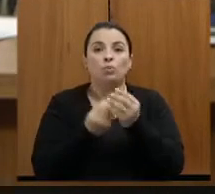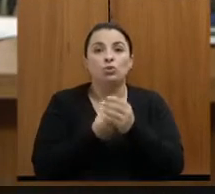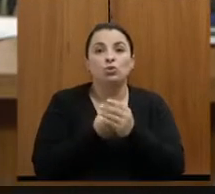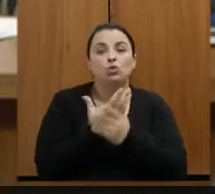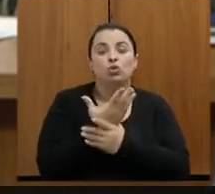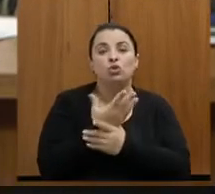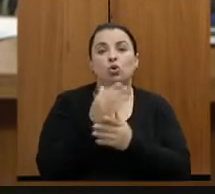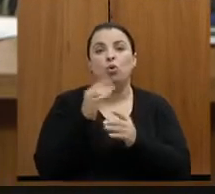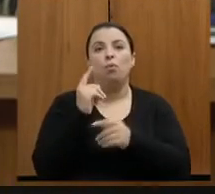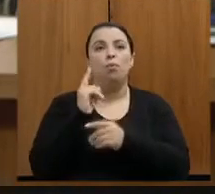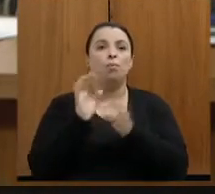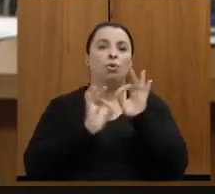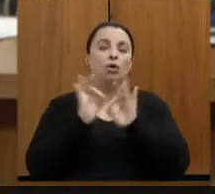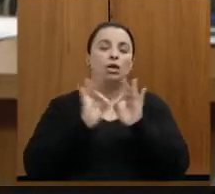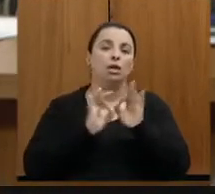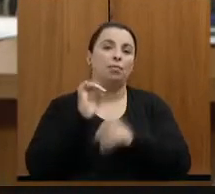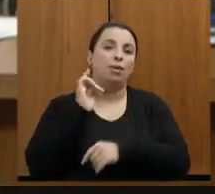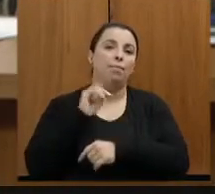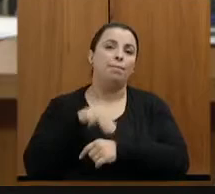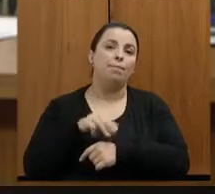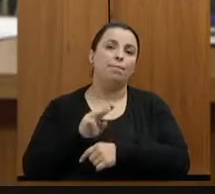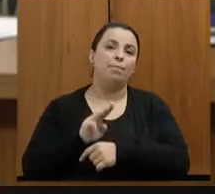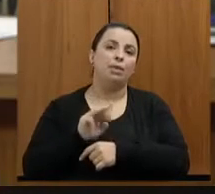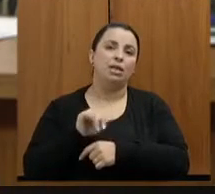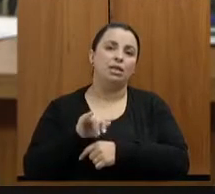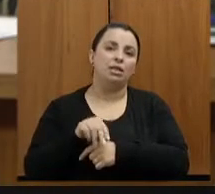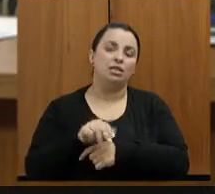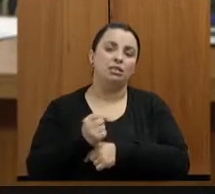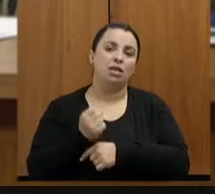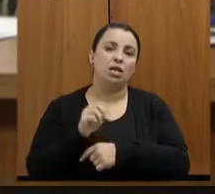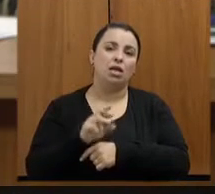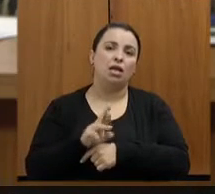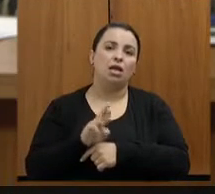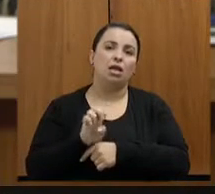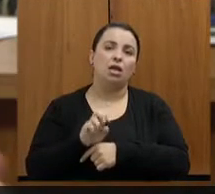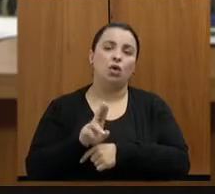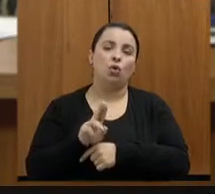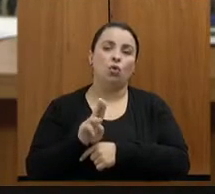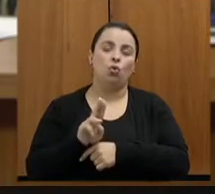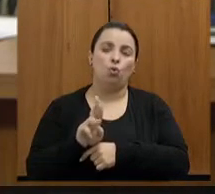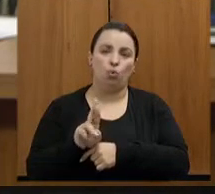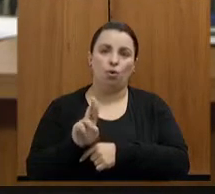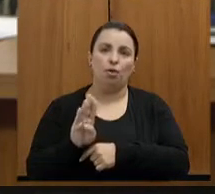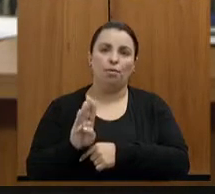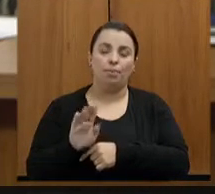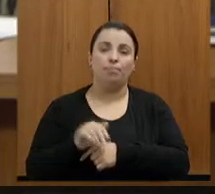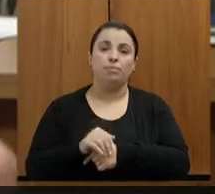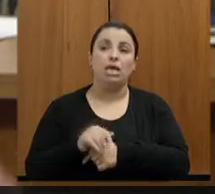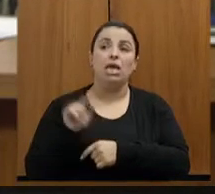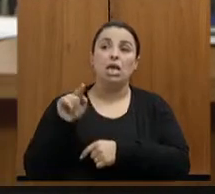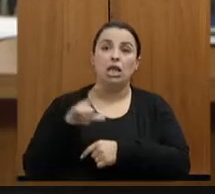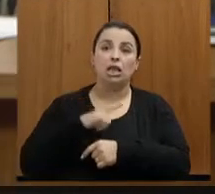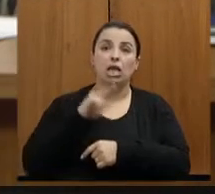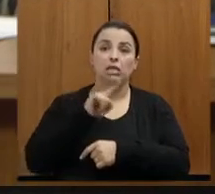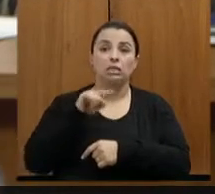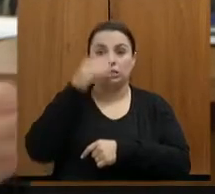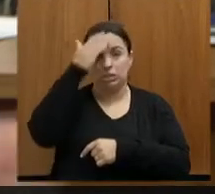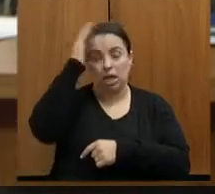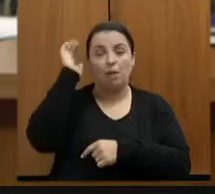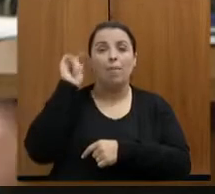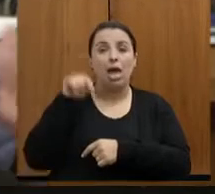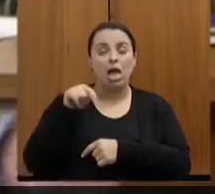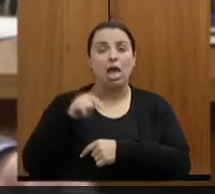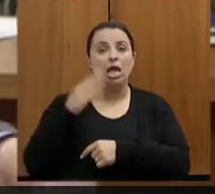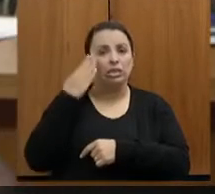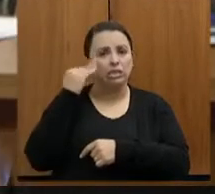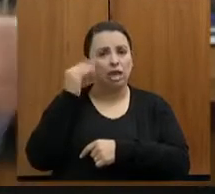uma lógica, de uma diretriz muito clara do governador Romeu Zema, de que o direito de propriedade é um direito sagrado, e que as